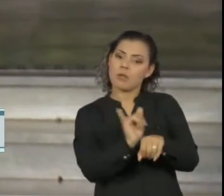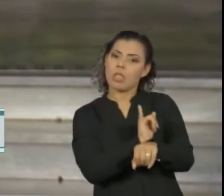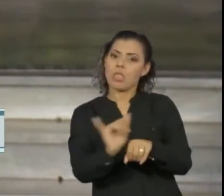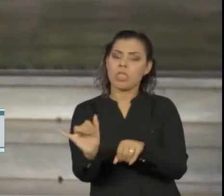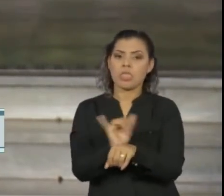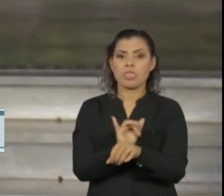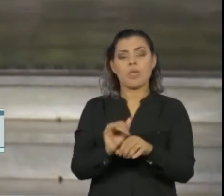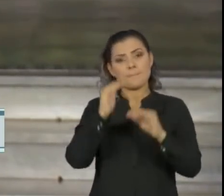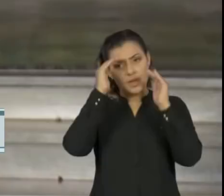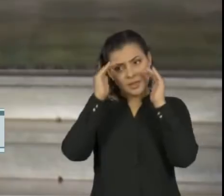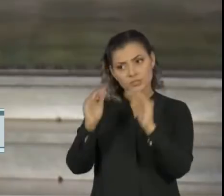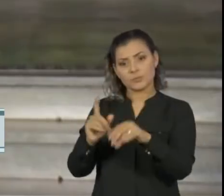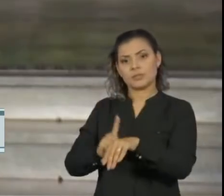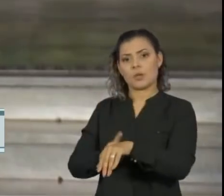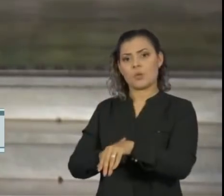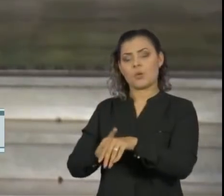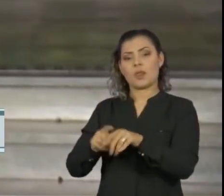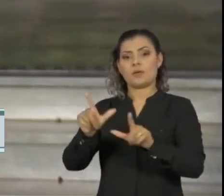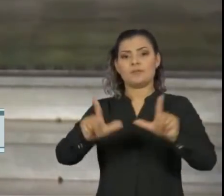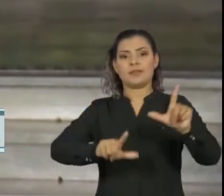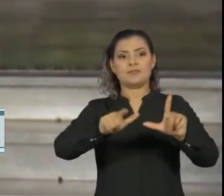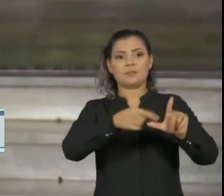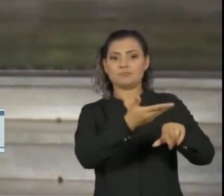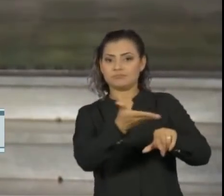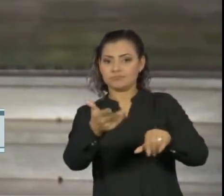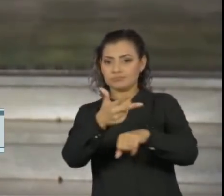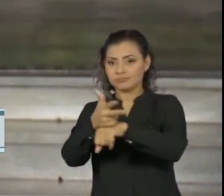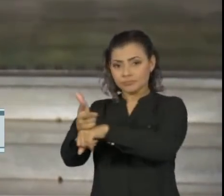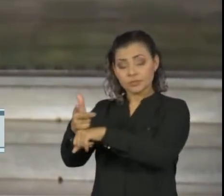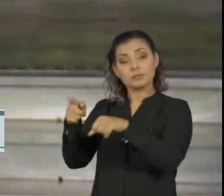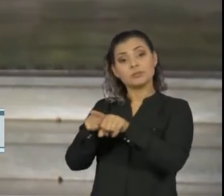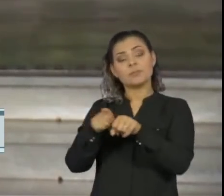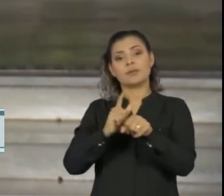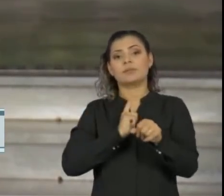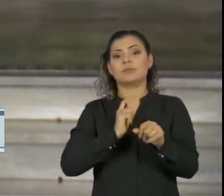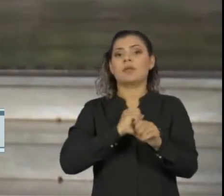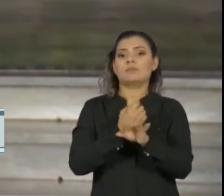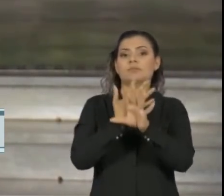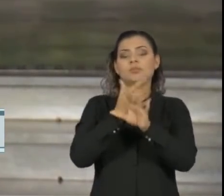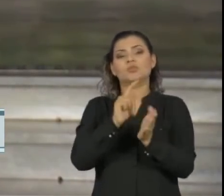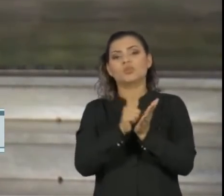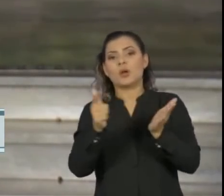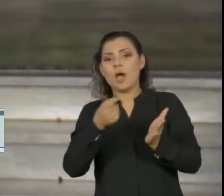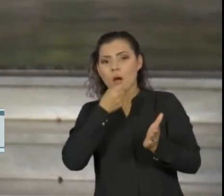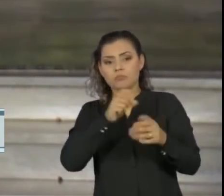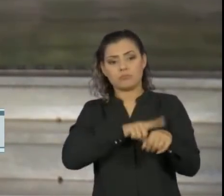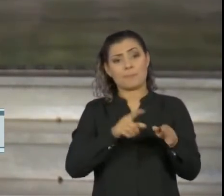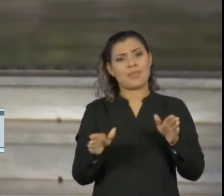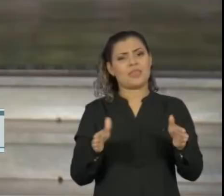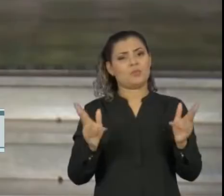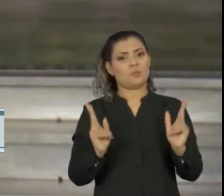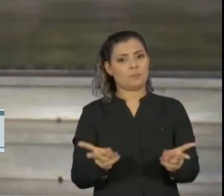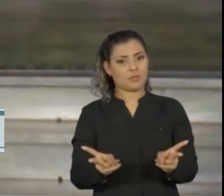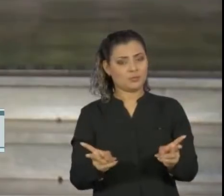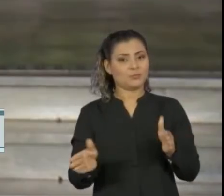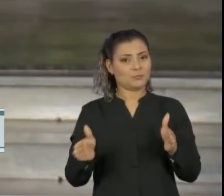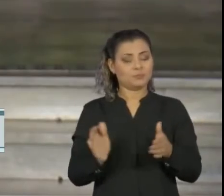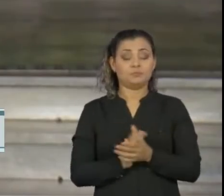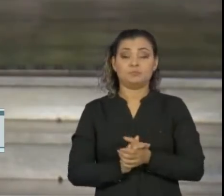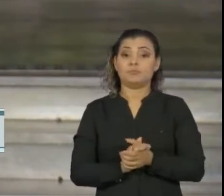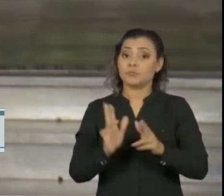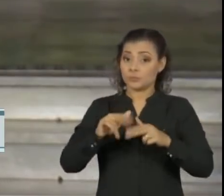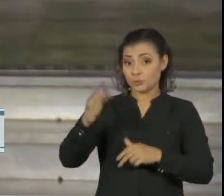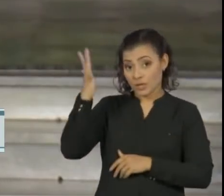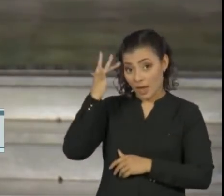para respeitar também o horário das emissoras de televisão e as que possuem telejornais nessa faixa matutina. Então,